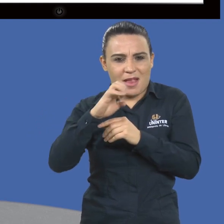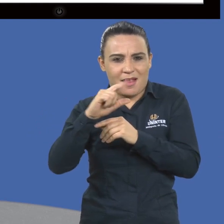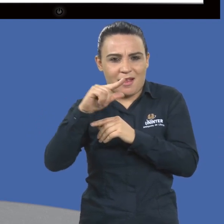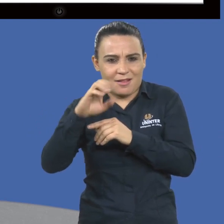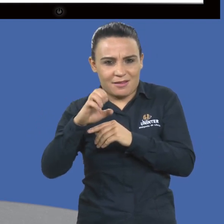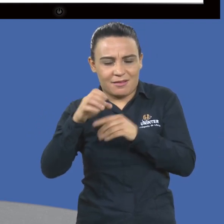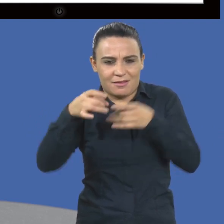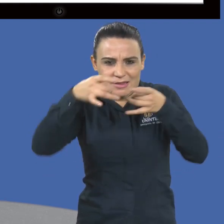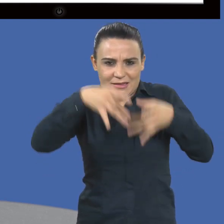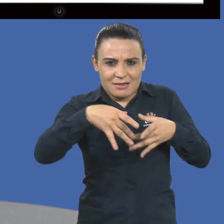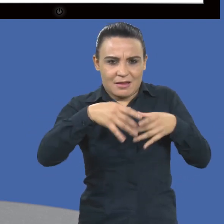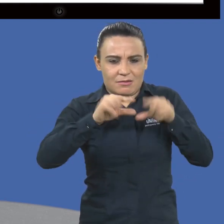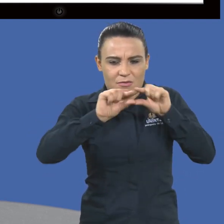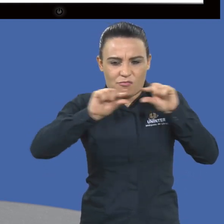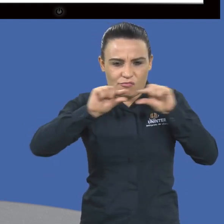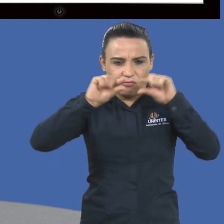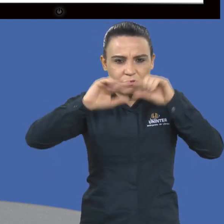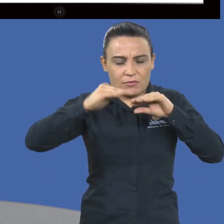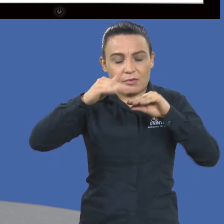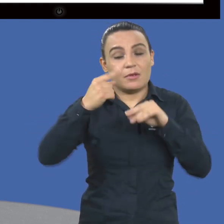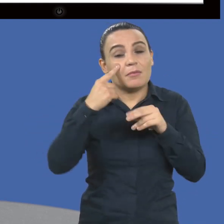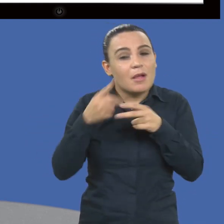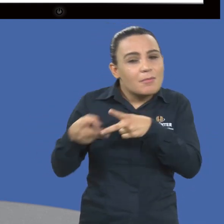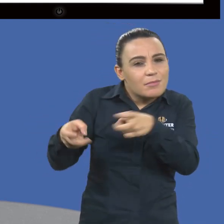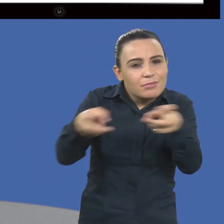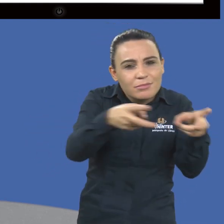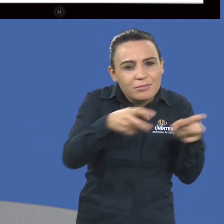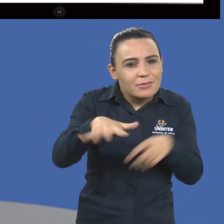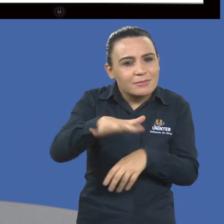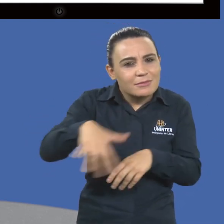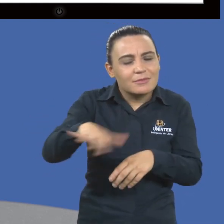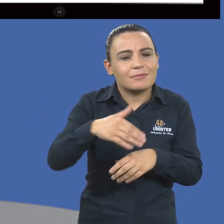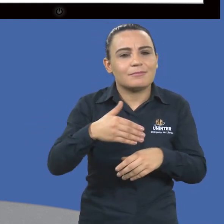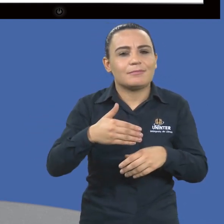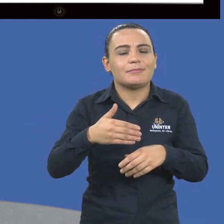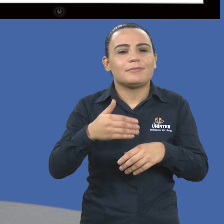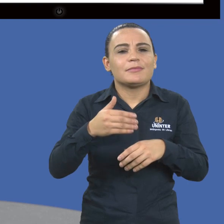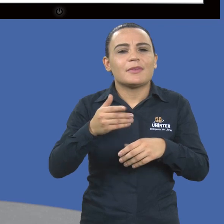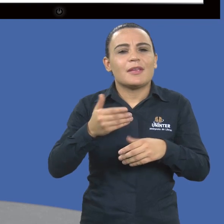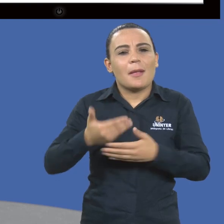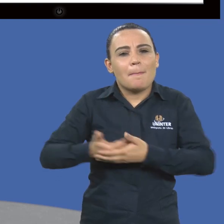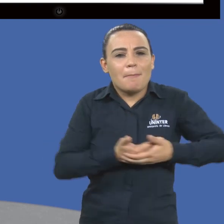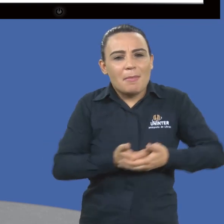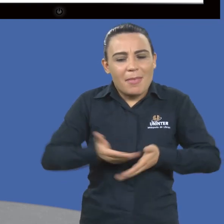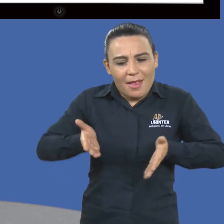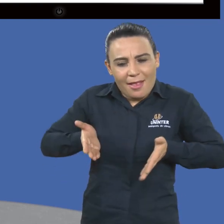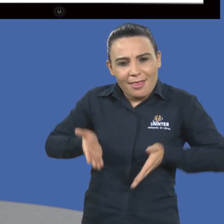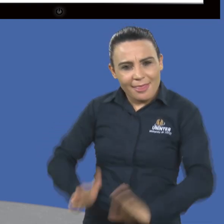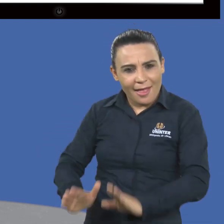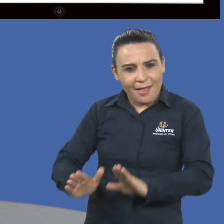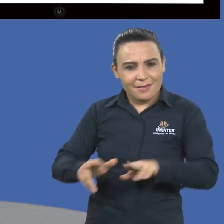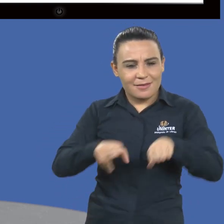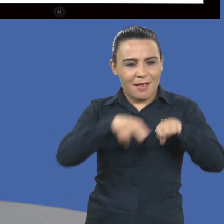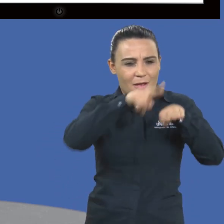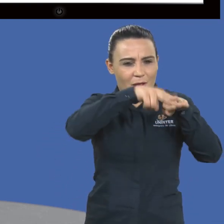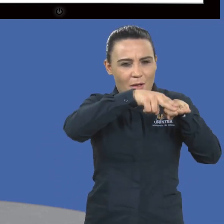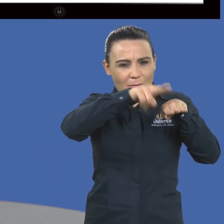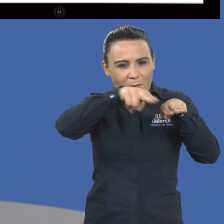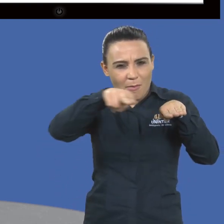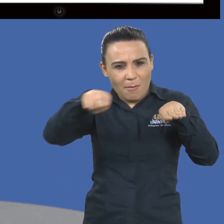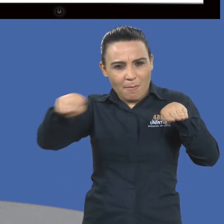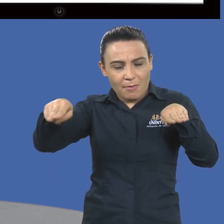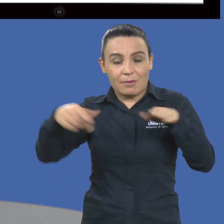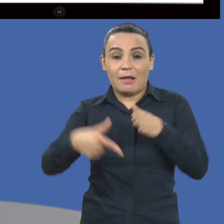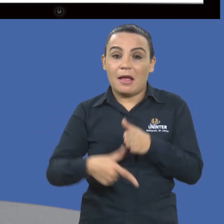uma função multidisciplinar a nível desses berçários para melhorar a qualidade de detecção